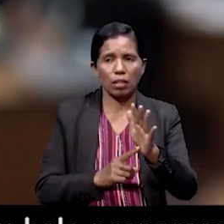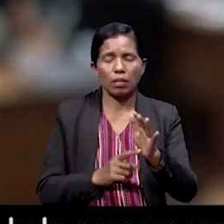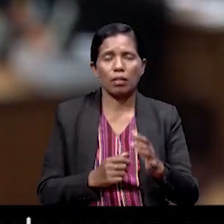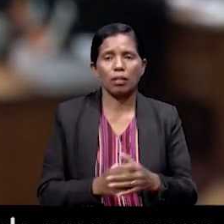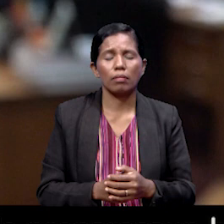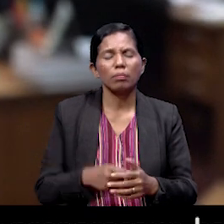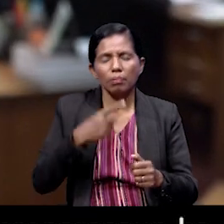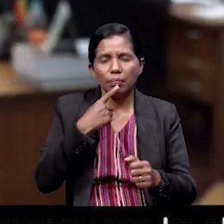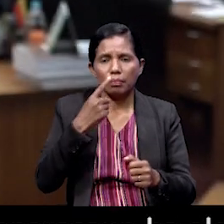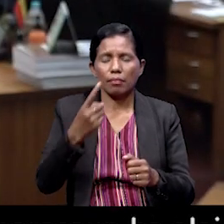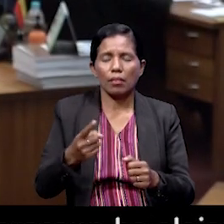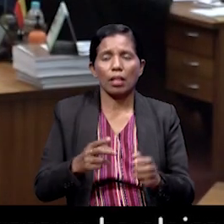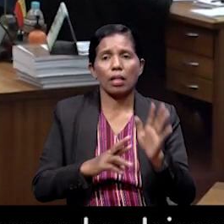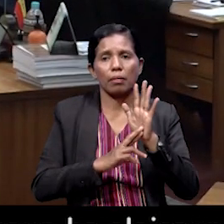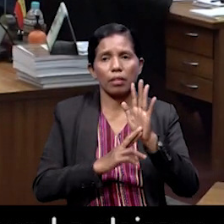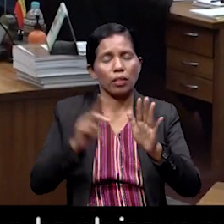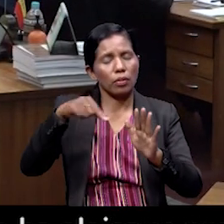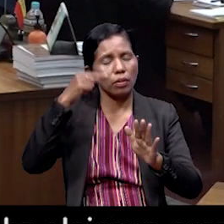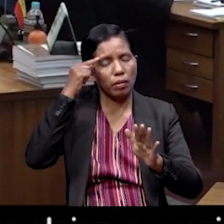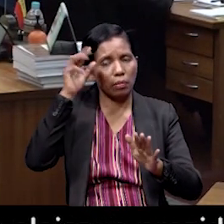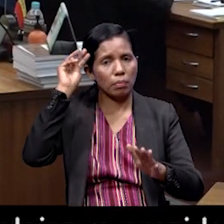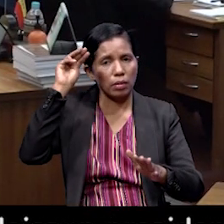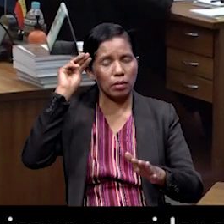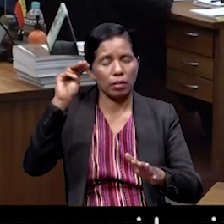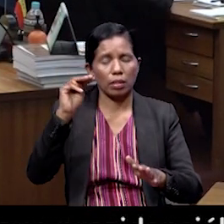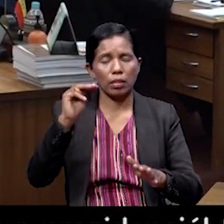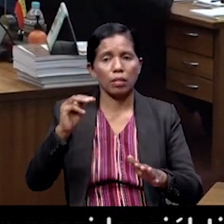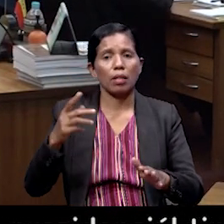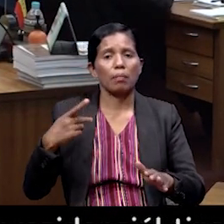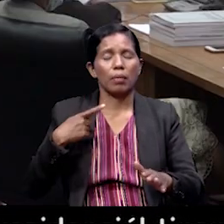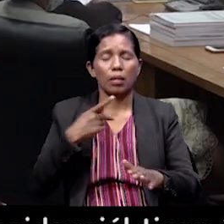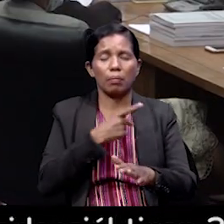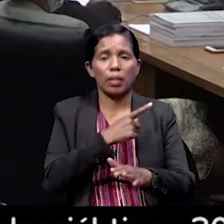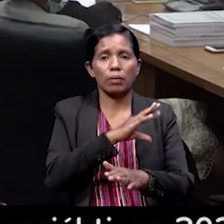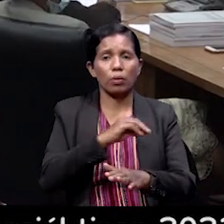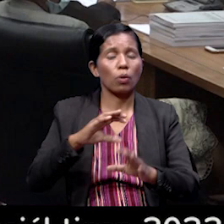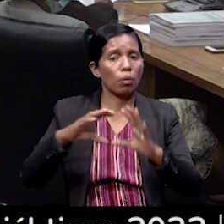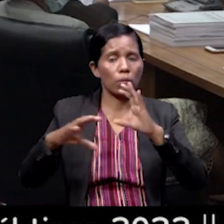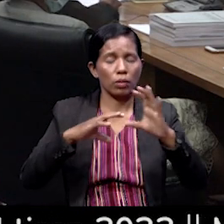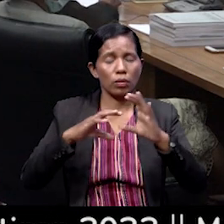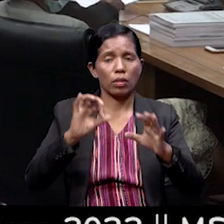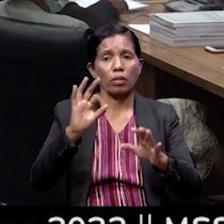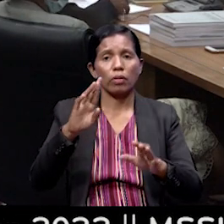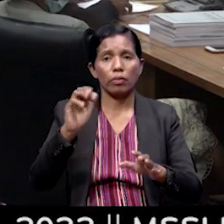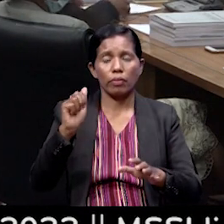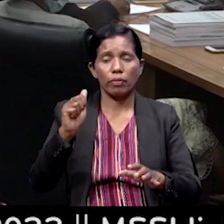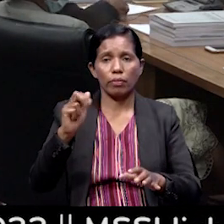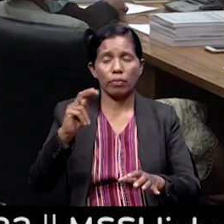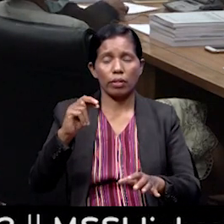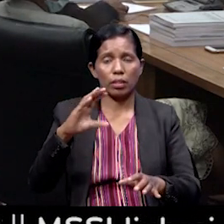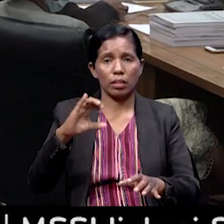Hatamba Assuntune, representante governo, ministro assunto parlamentares no comunicação, Francisco Jerônimo